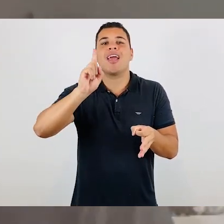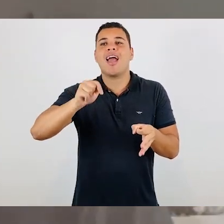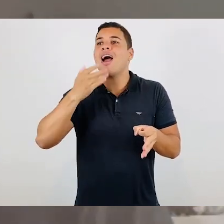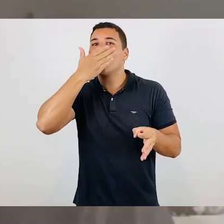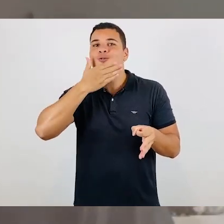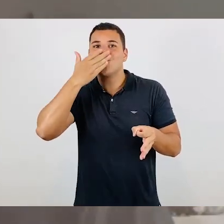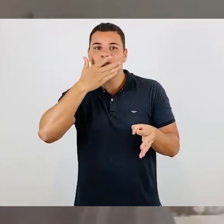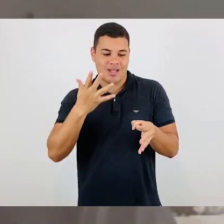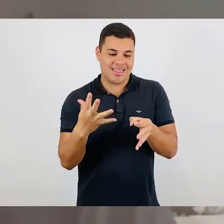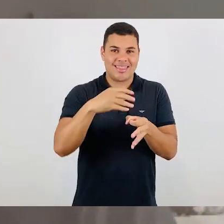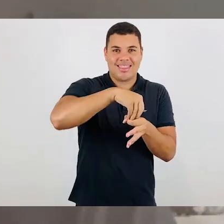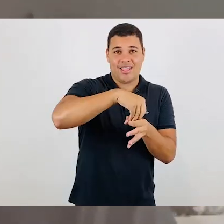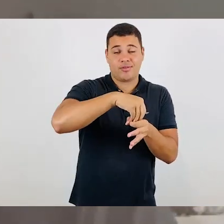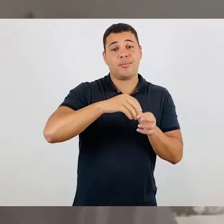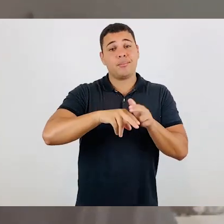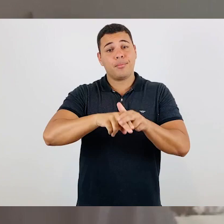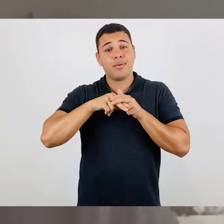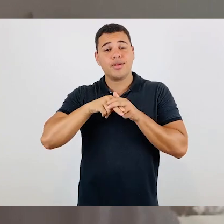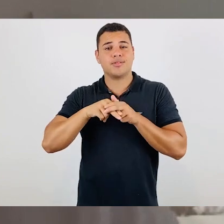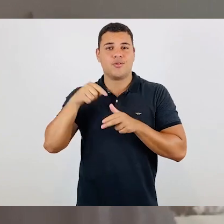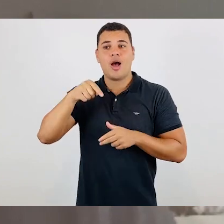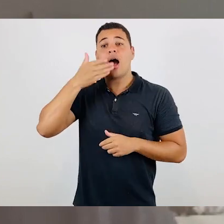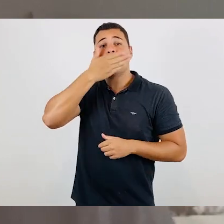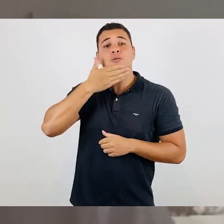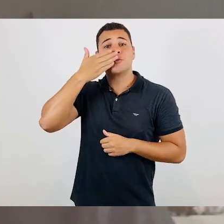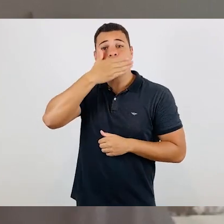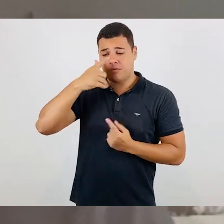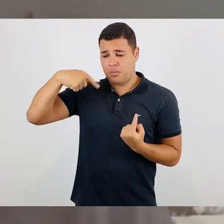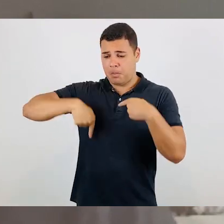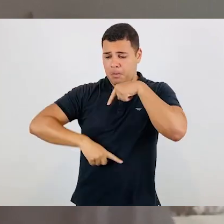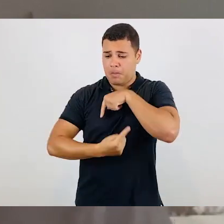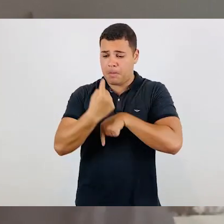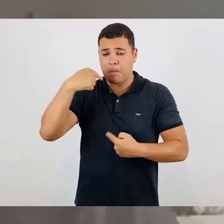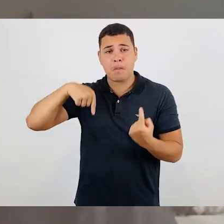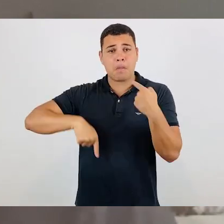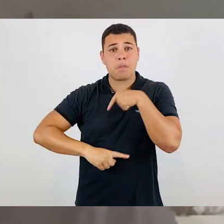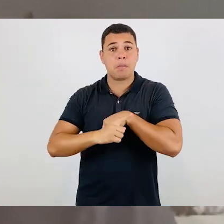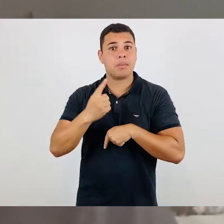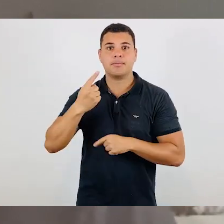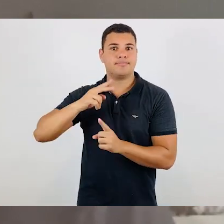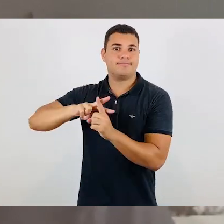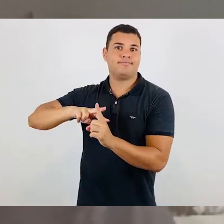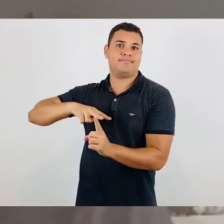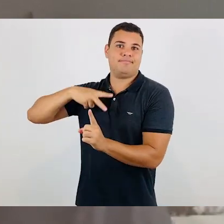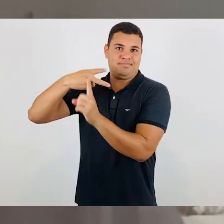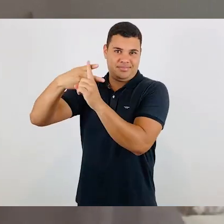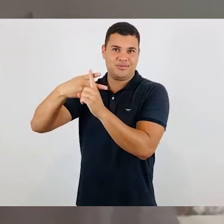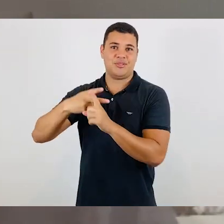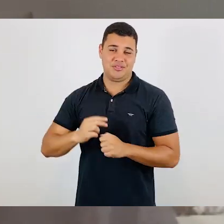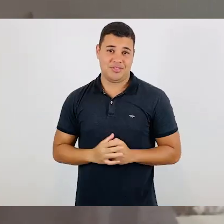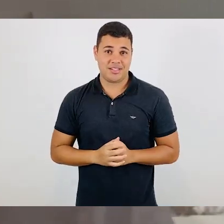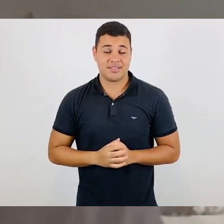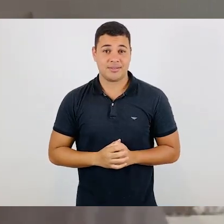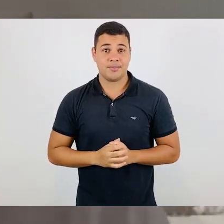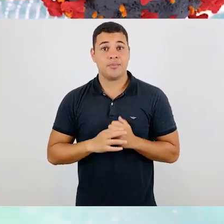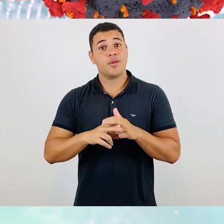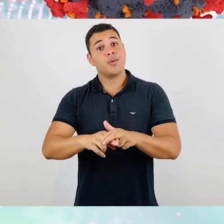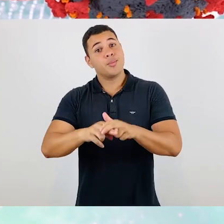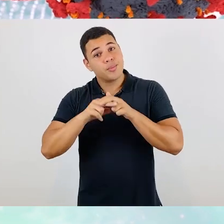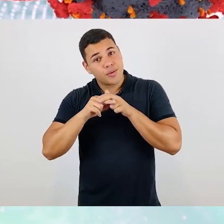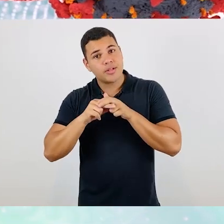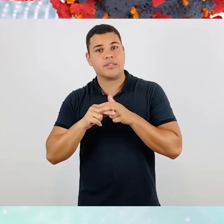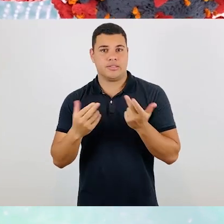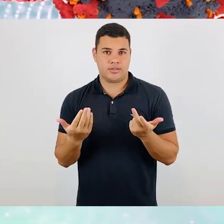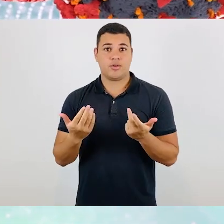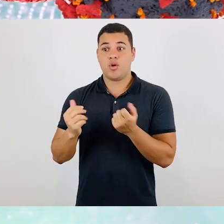da célula. E com isso o açúcar fica no nosso corpo, fazendo com que a glicemia aumente, gerando um quadro de hiperglicemia.